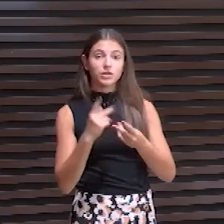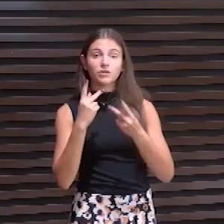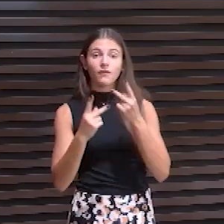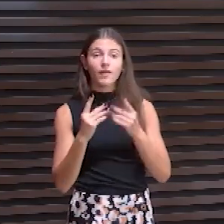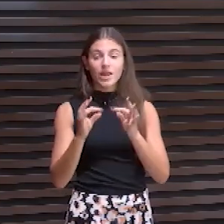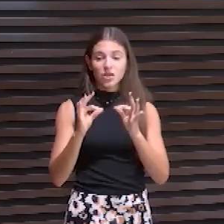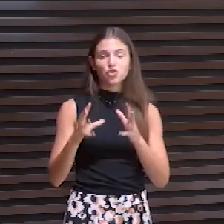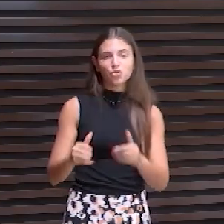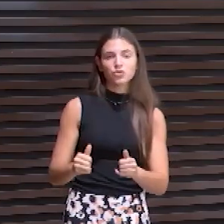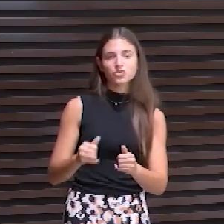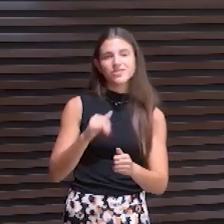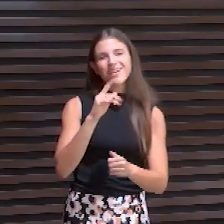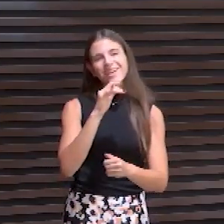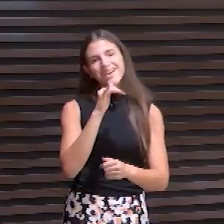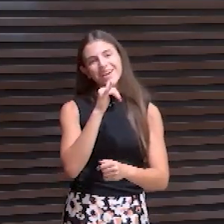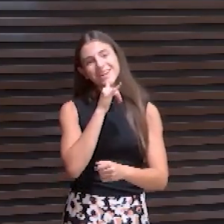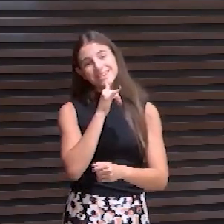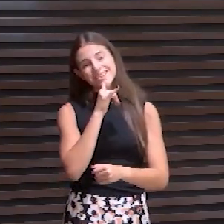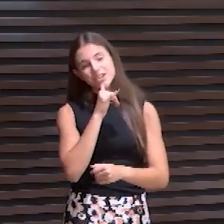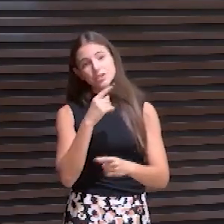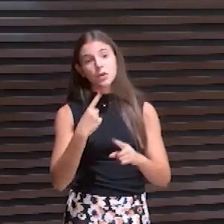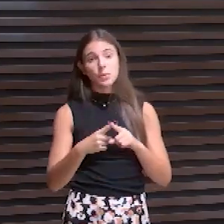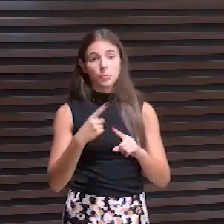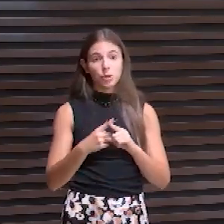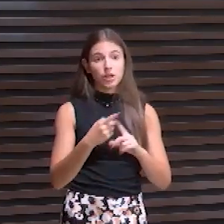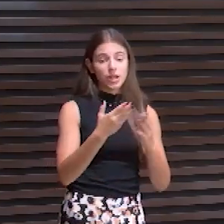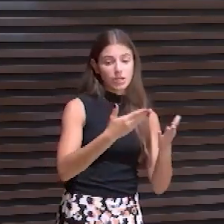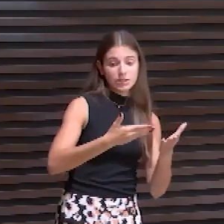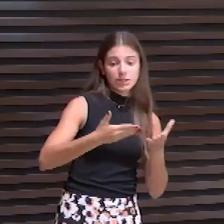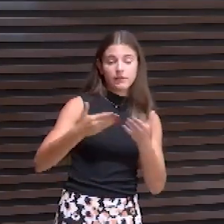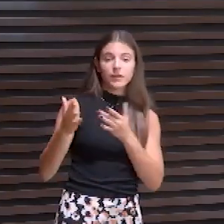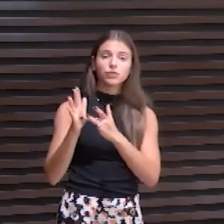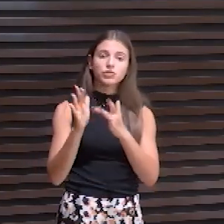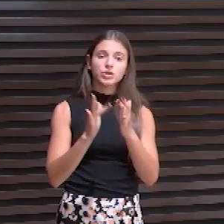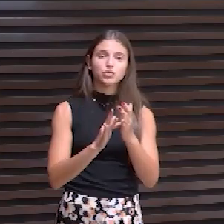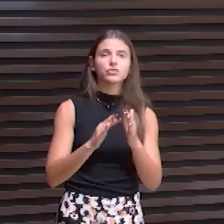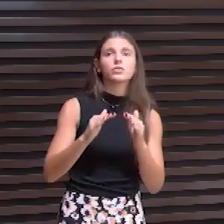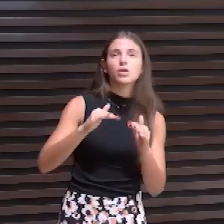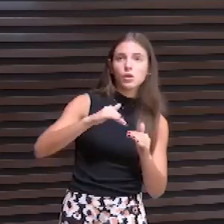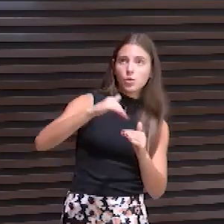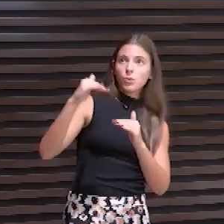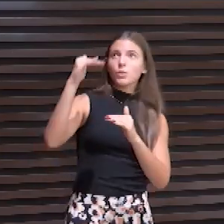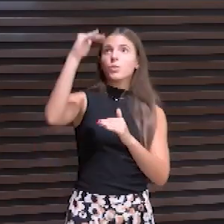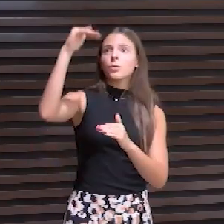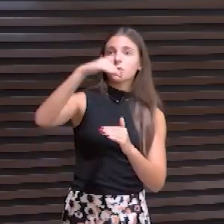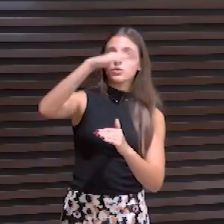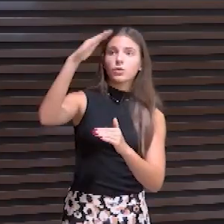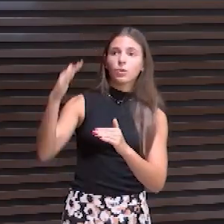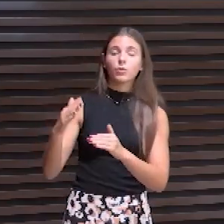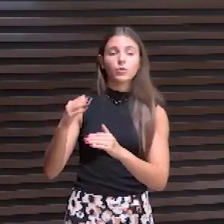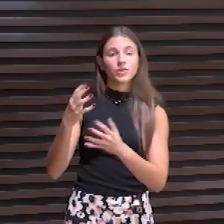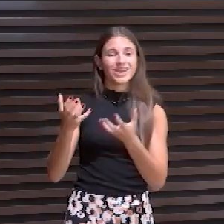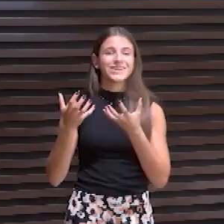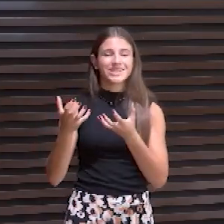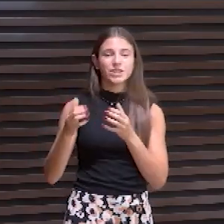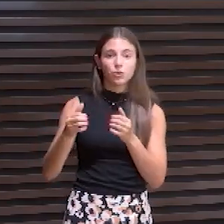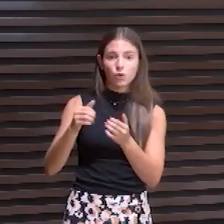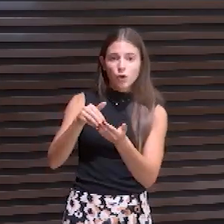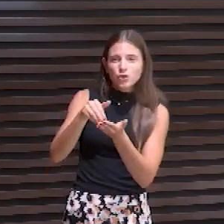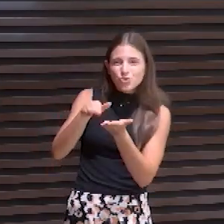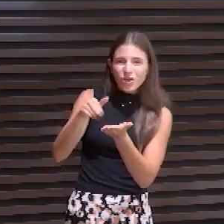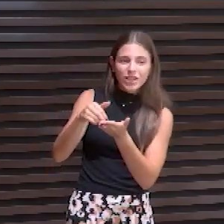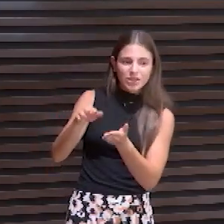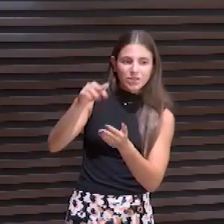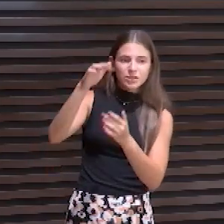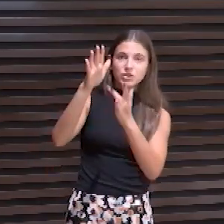no topo da colina, porque a cidade estava lá em cima. Eles levaram Jesus lá em cima para jogar Jesus precipício abaixo. Eles